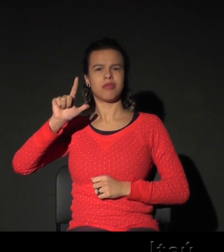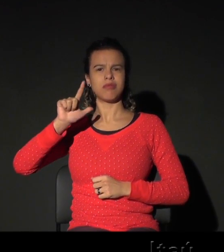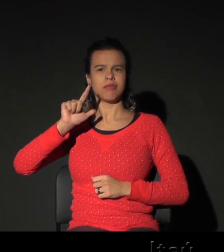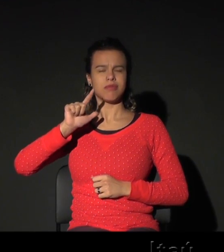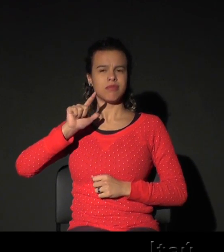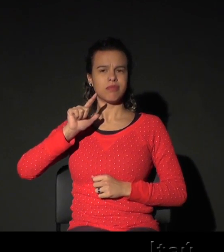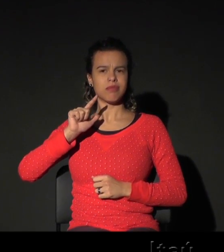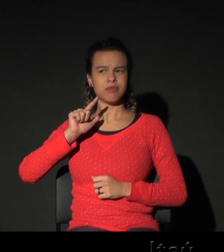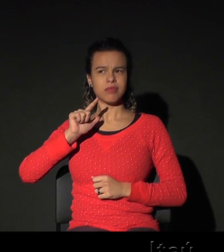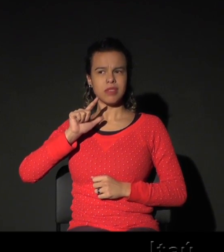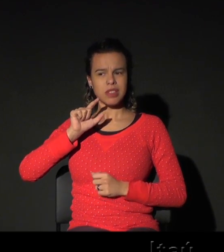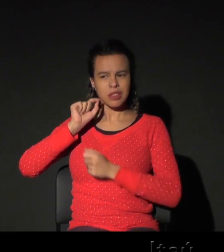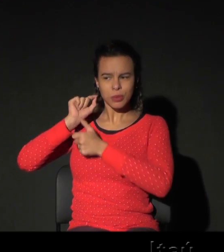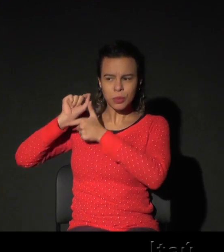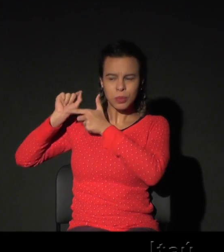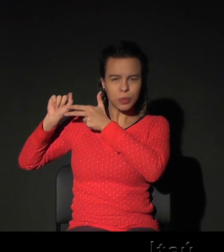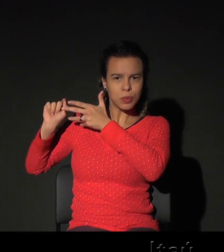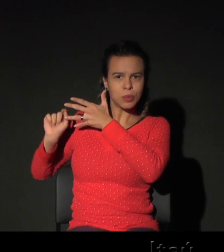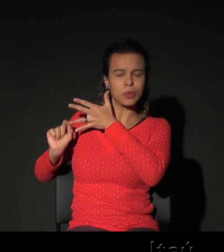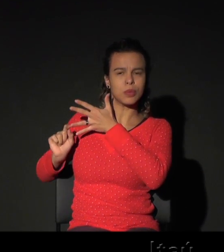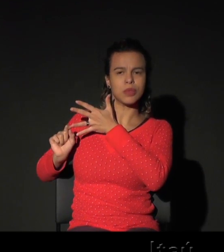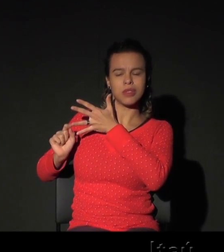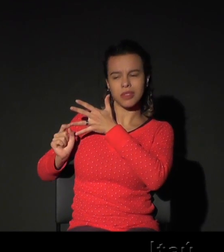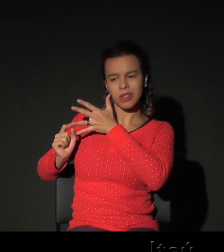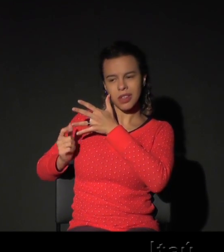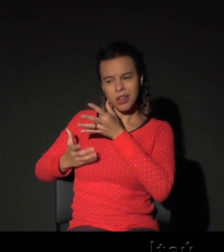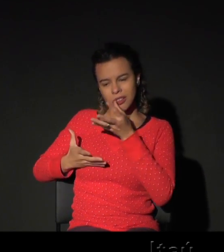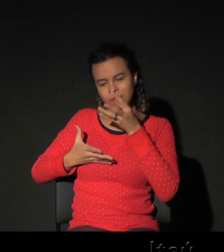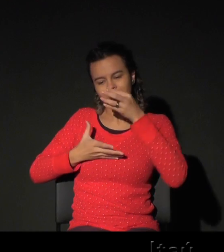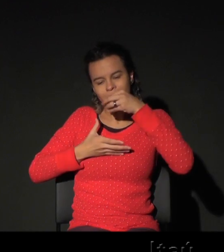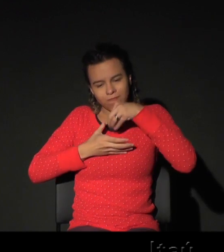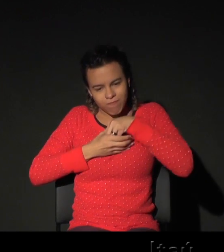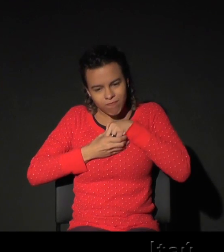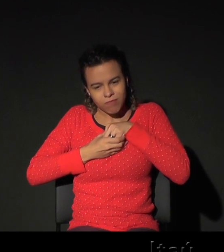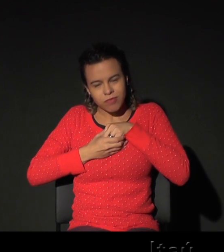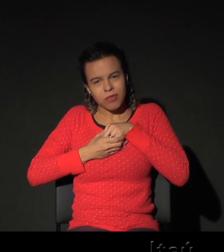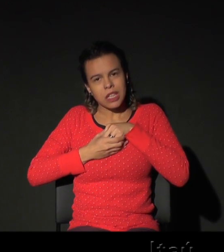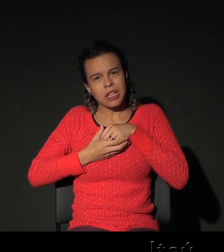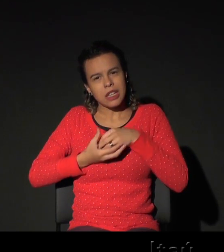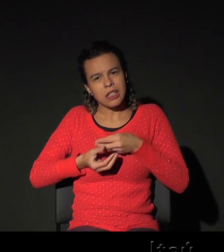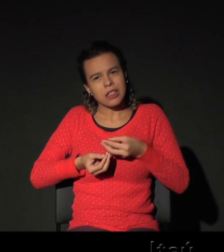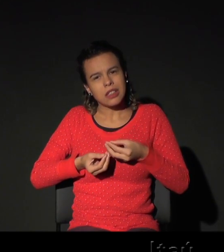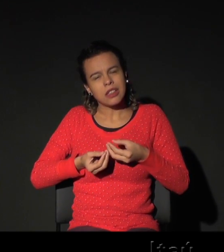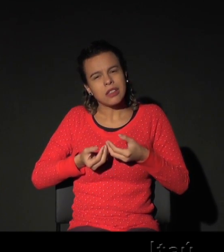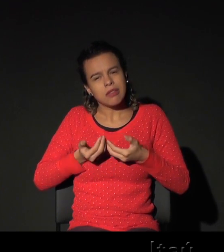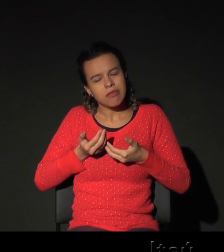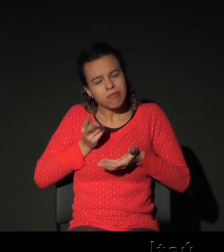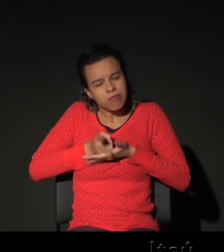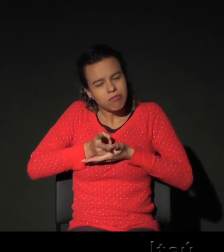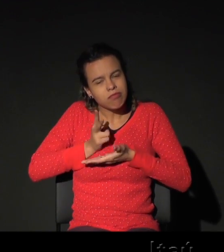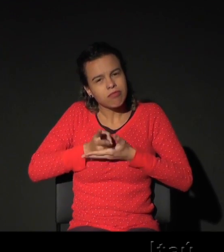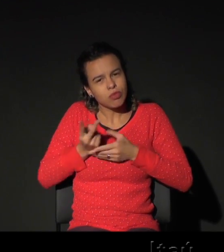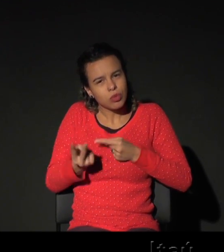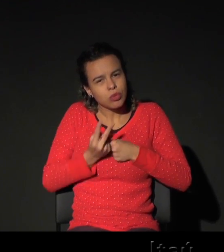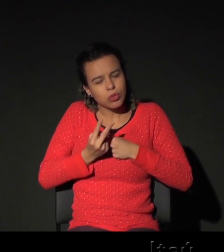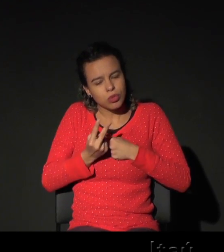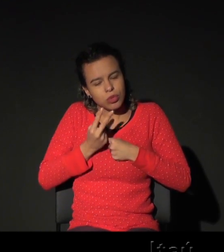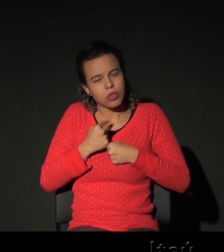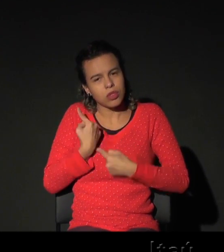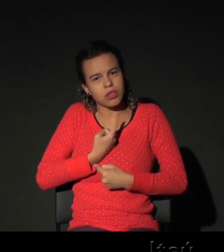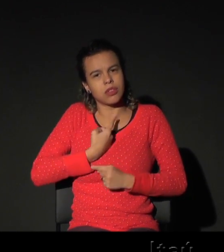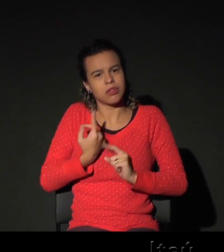moral sendo assim isso vai preservar a